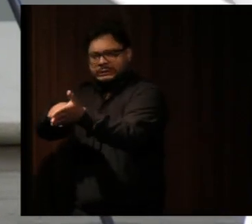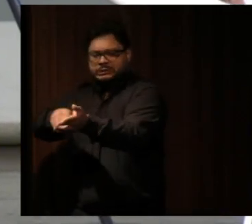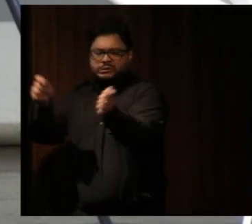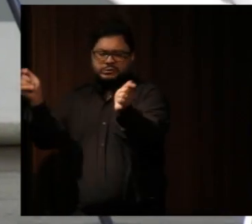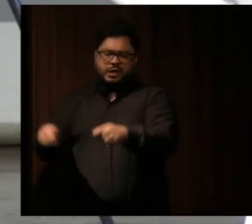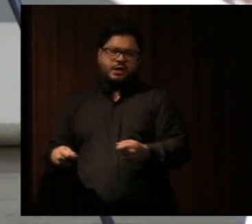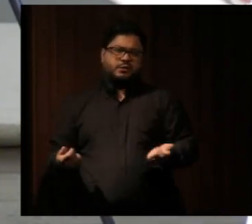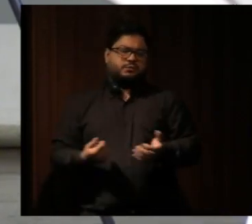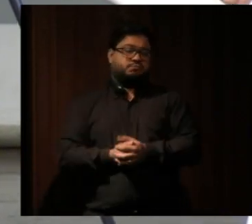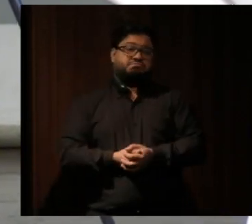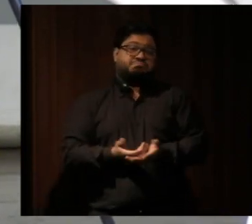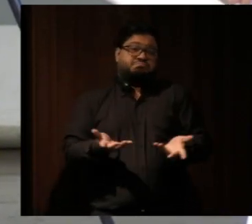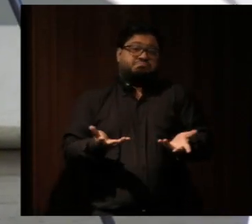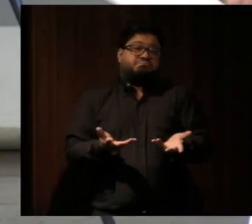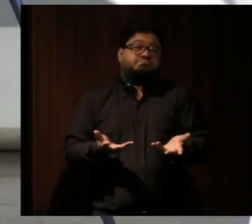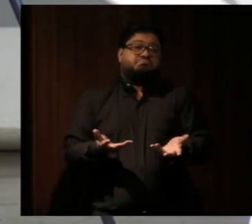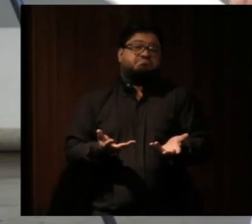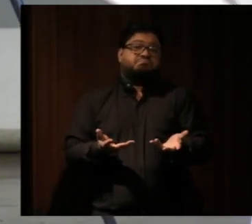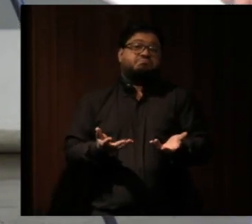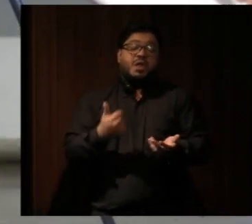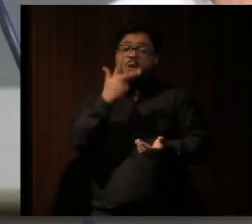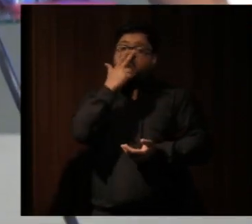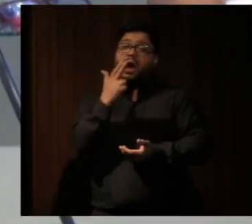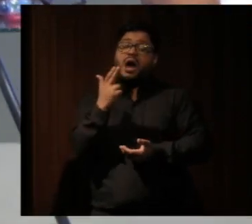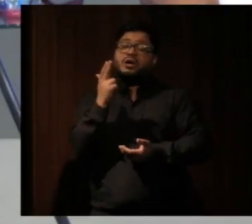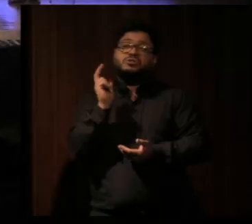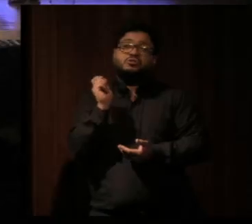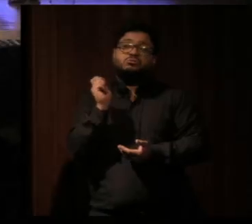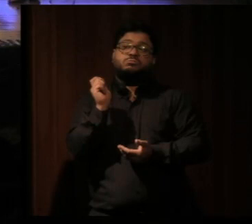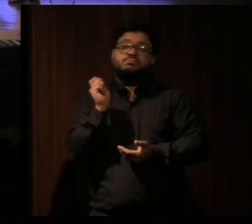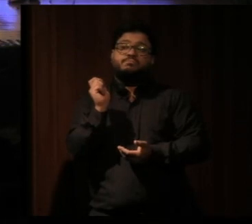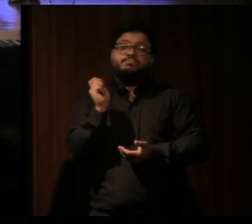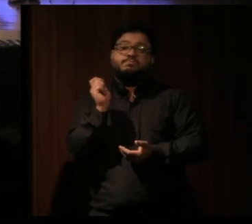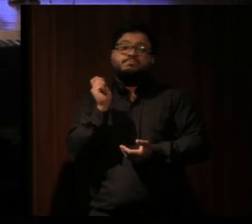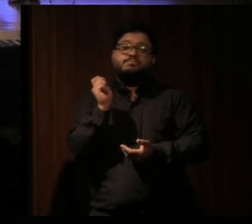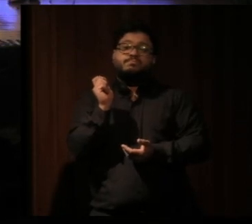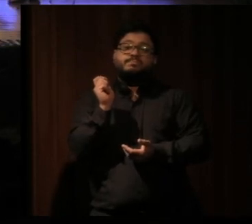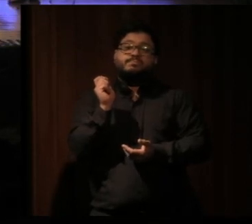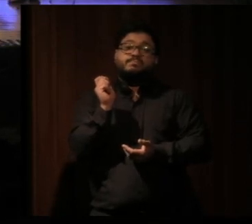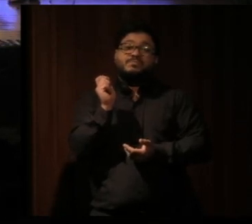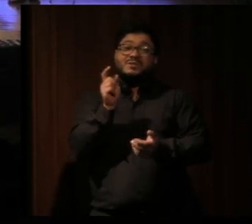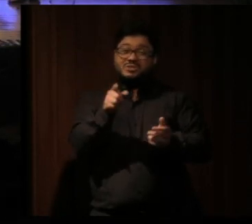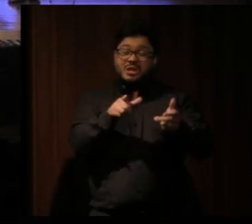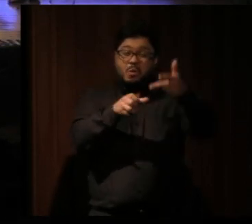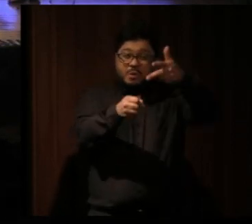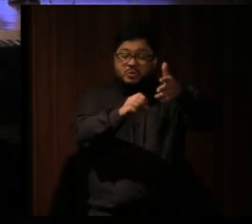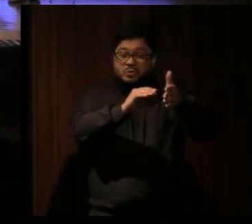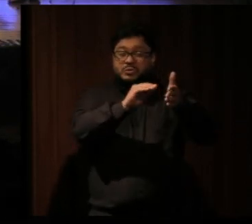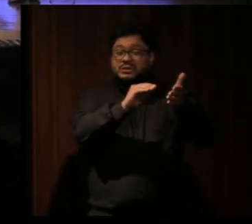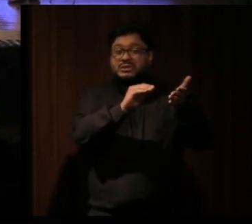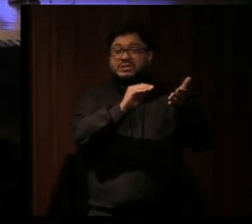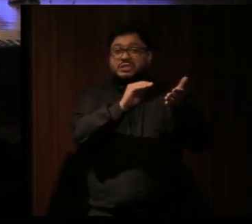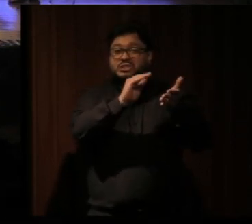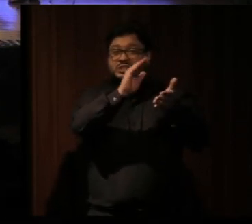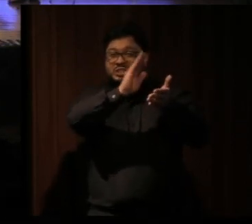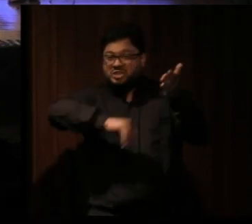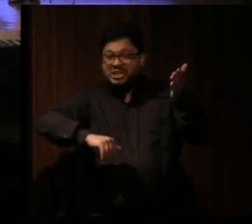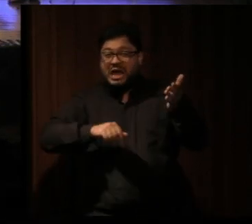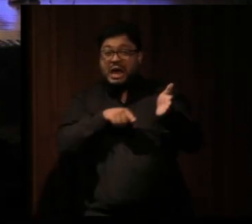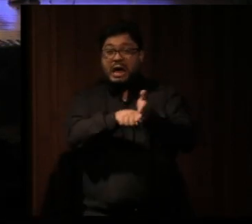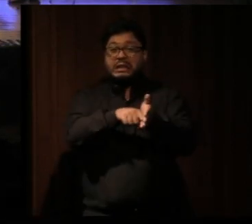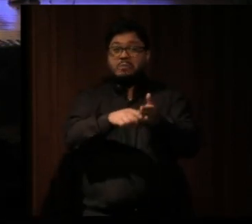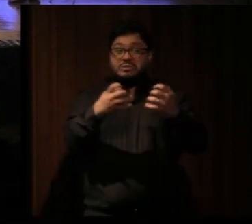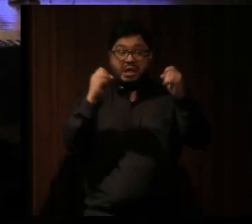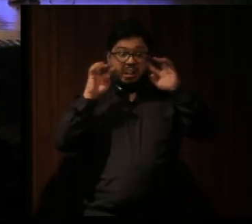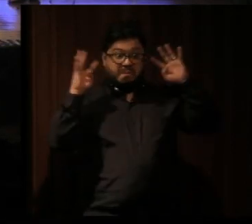Eh então e e e acho que a questão de tirar essa cobertura do do jogo da busca por